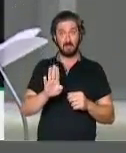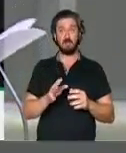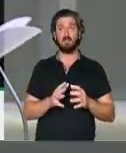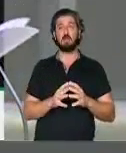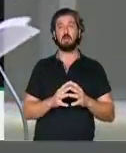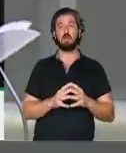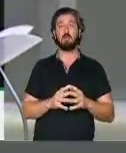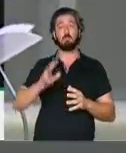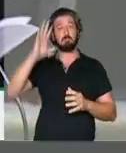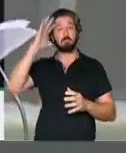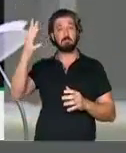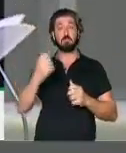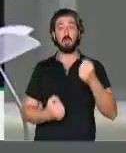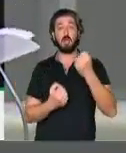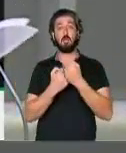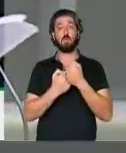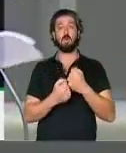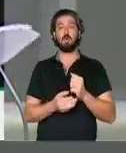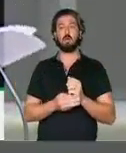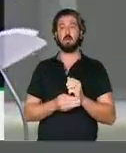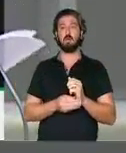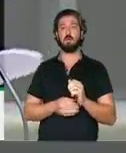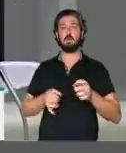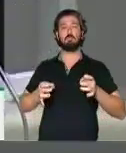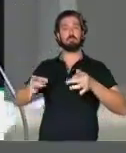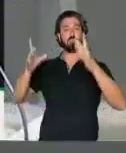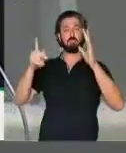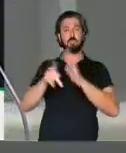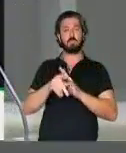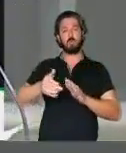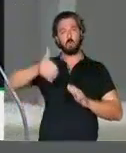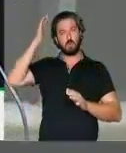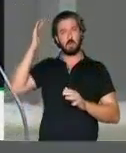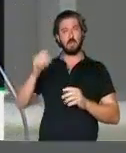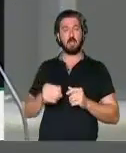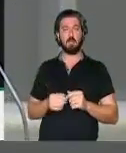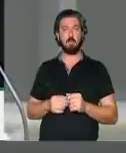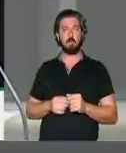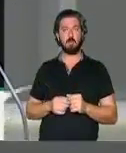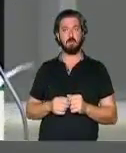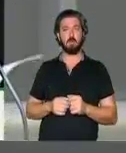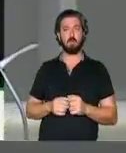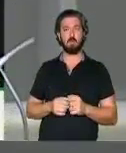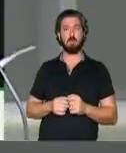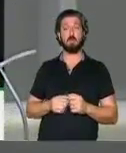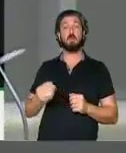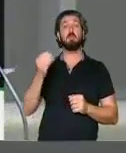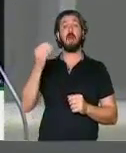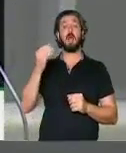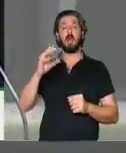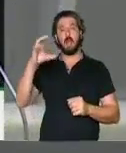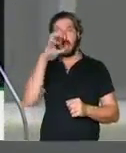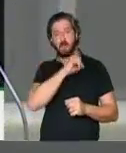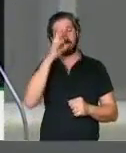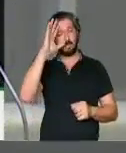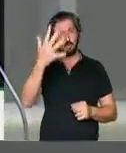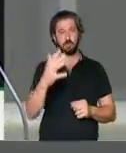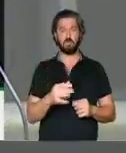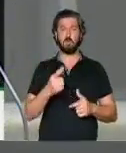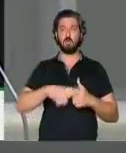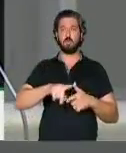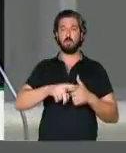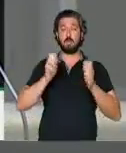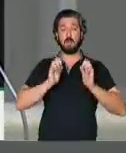Brasileiro decidiu apoiar a renúncia do presidente Michel Temer para acelerar a solução à